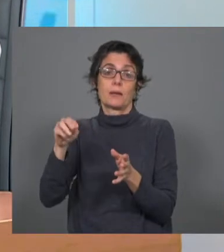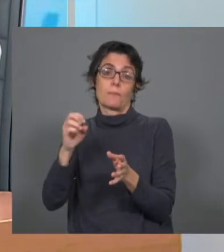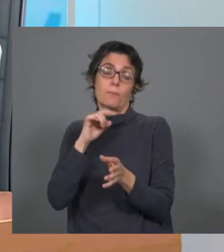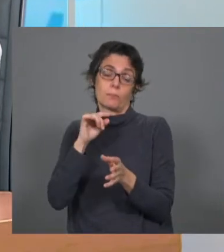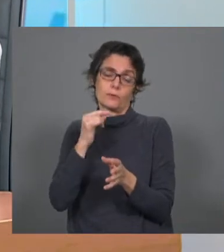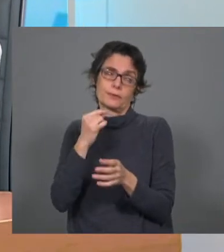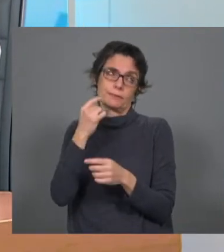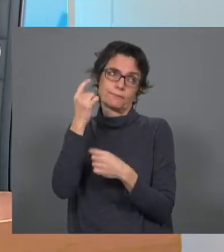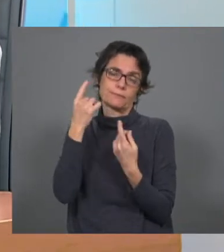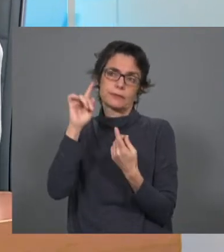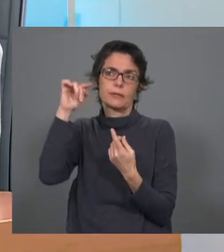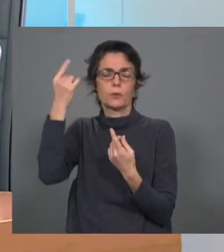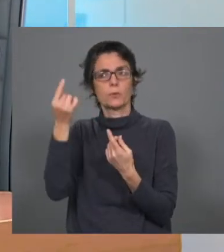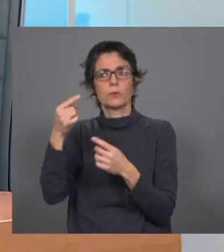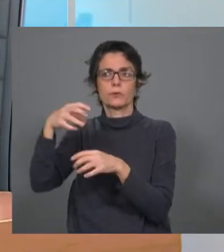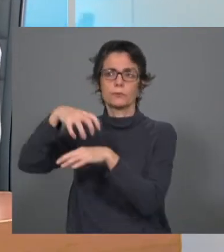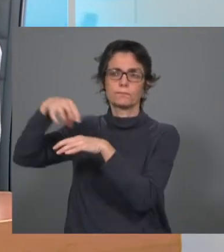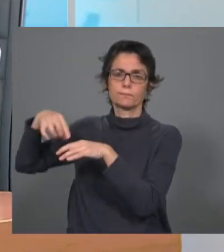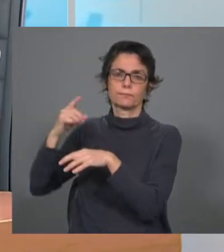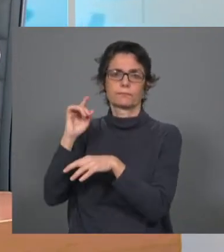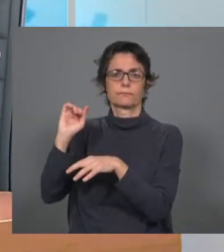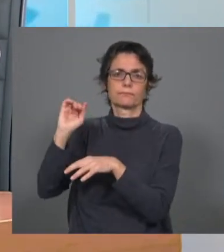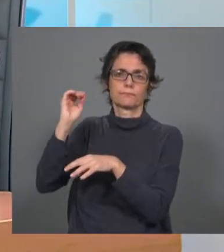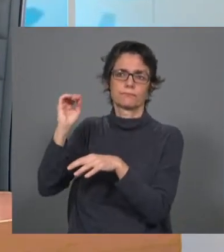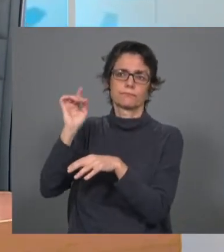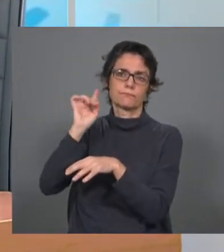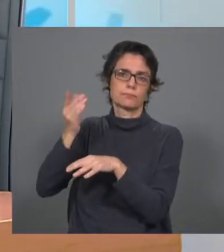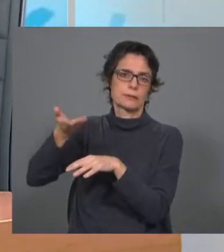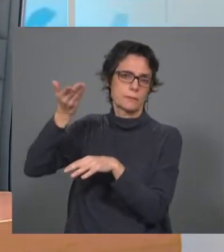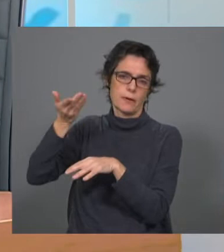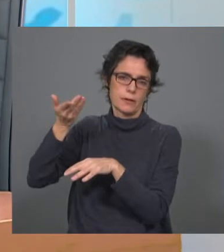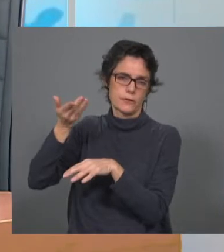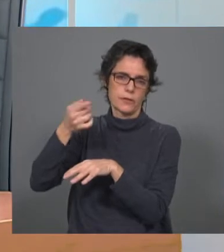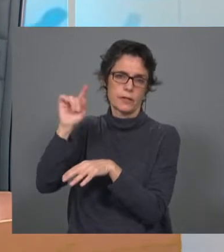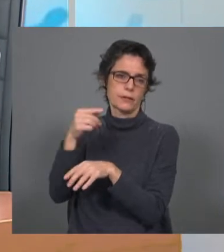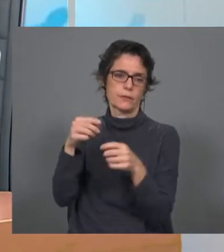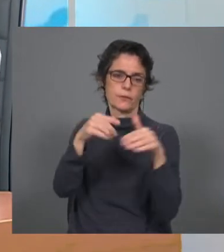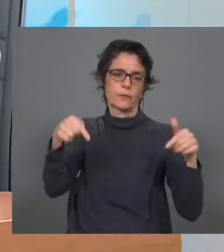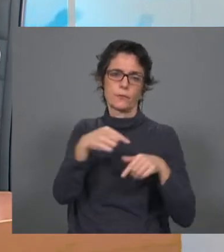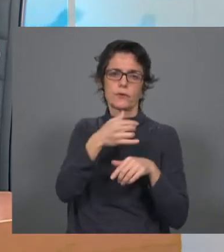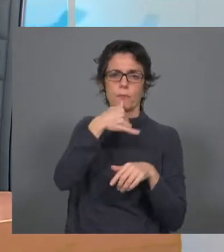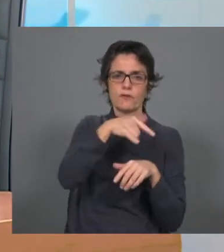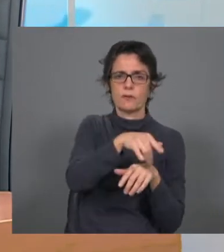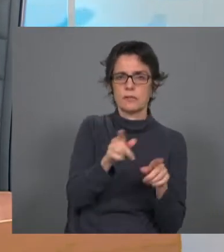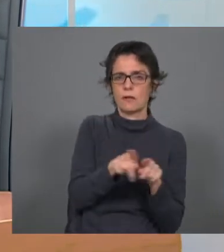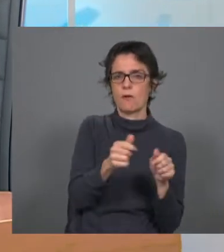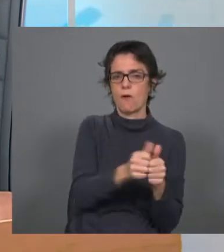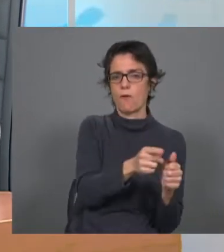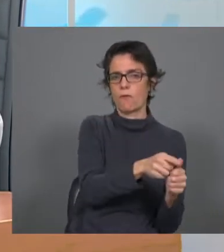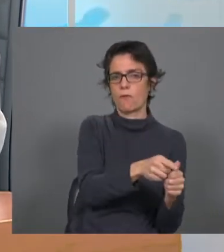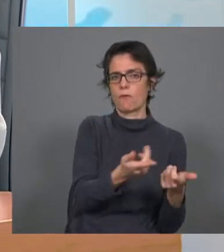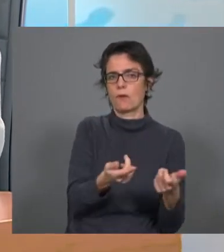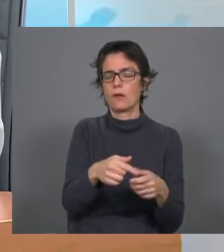prioritários, fosse bombeiros, fosse centro de saúde, fosse algum lar que ainda não tivesse onde não tivesse sido feita a vacinação,